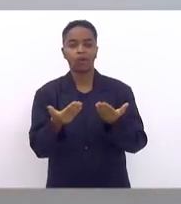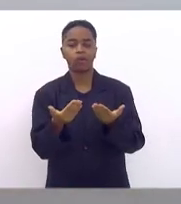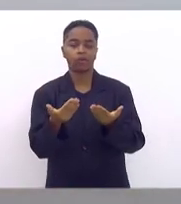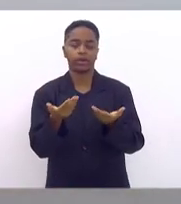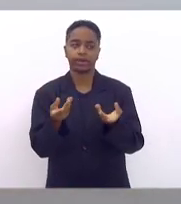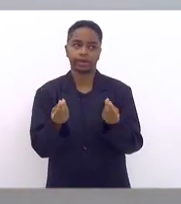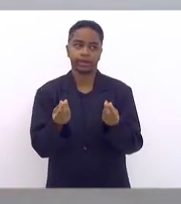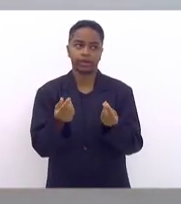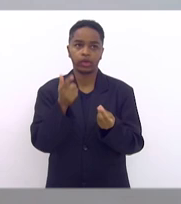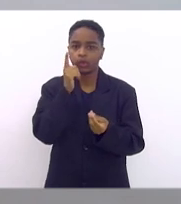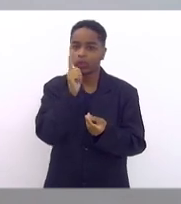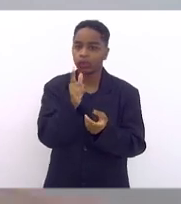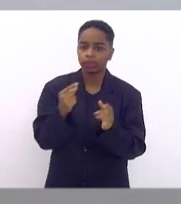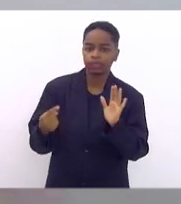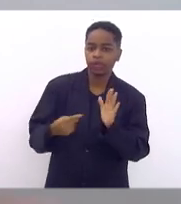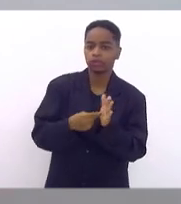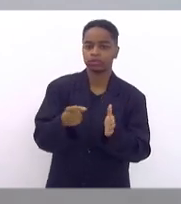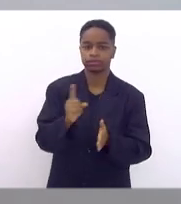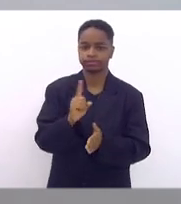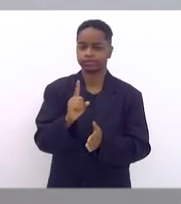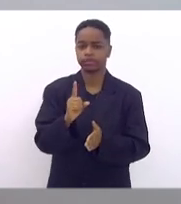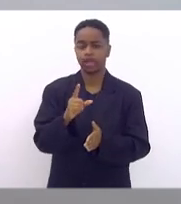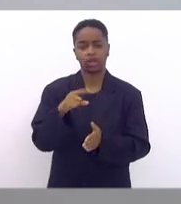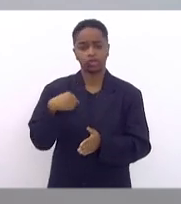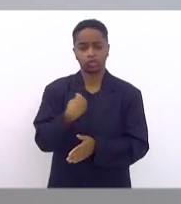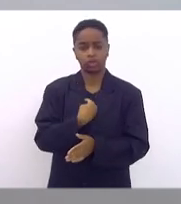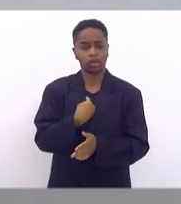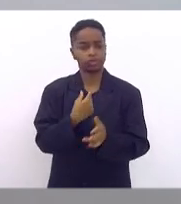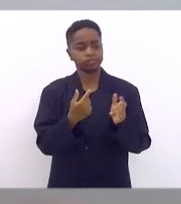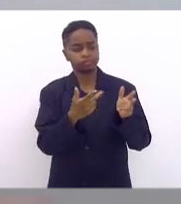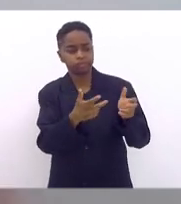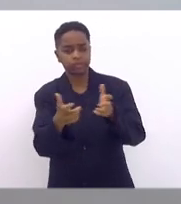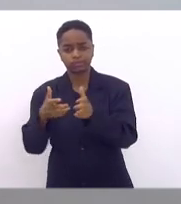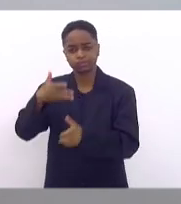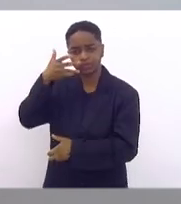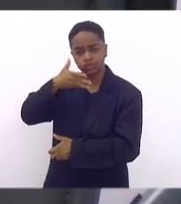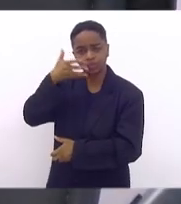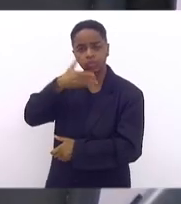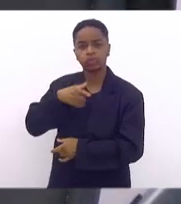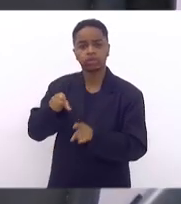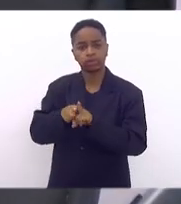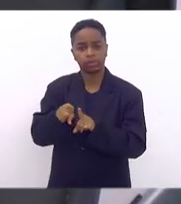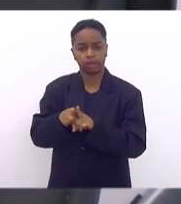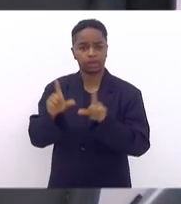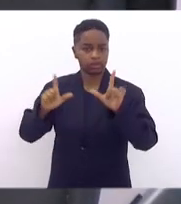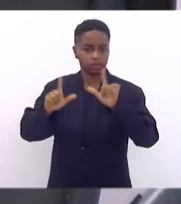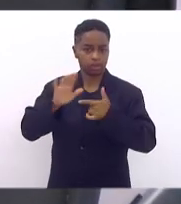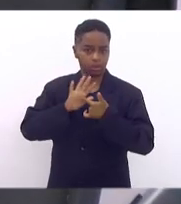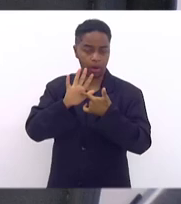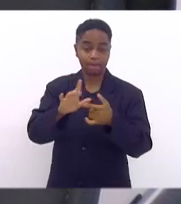conseguindo denunciar, a gente ouve muito esse discurso, principalmente na mídia, mas não é. Quando a gente pega